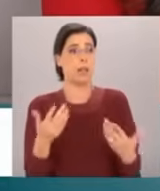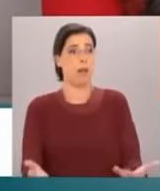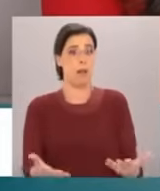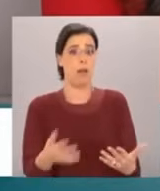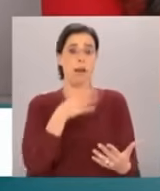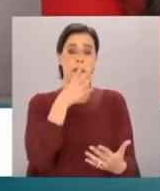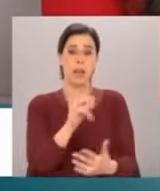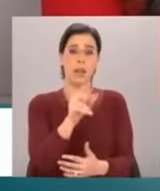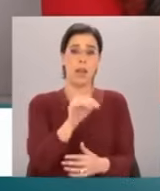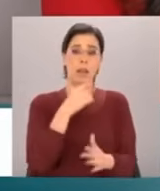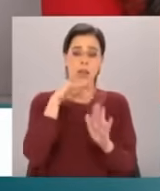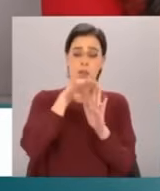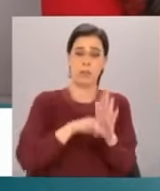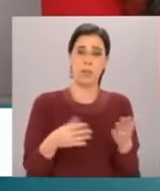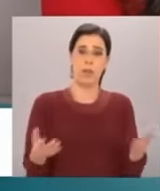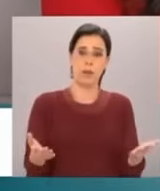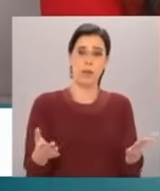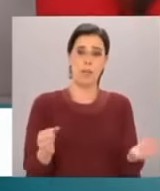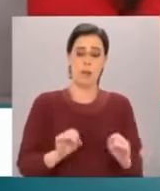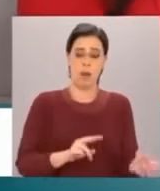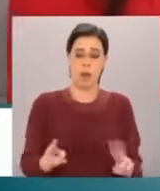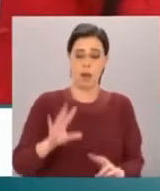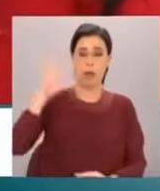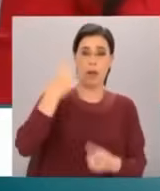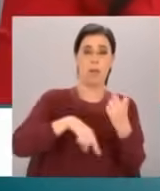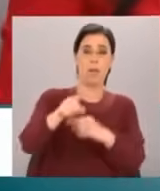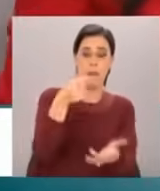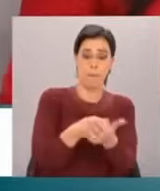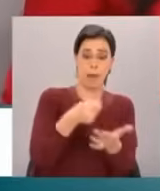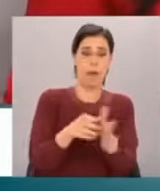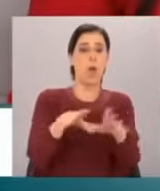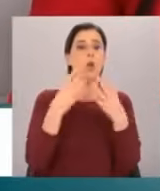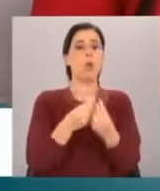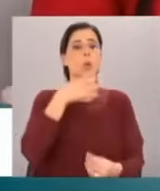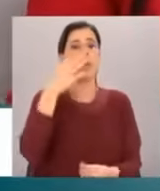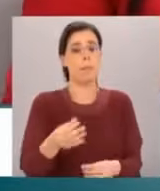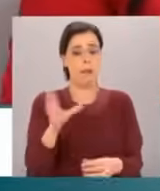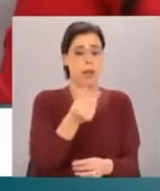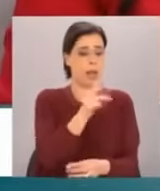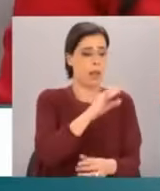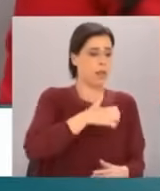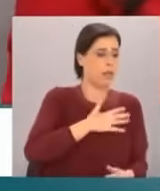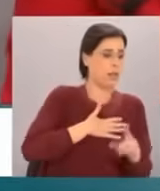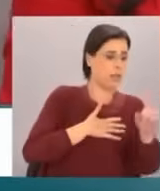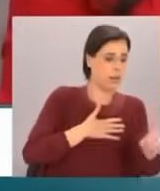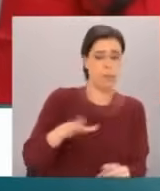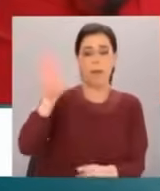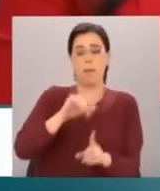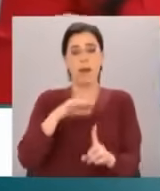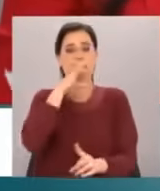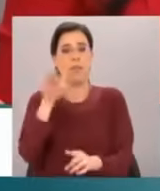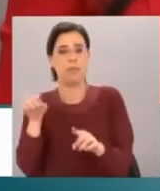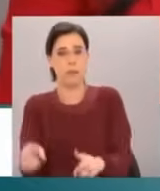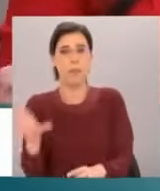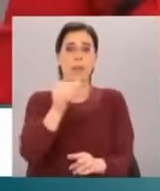sem nos diz que no nosso problema não há alterações climáticas já não vamos deixar é o cantor do lado é mais taxas para as empresas mais taxas para a